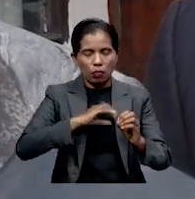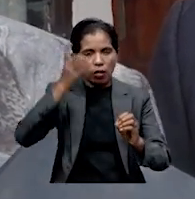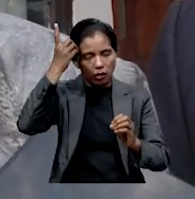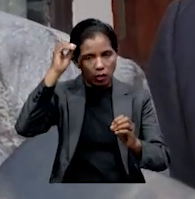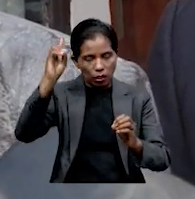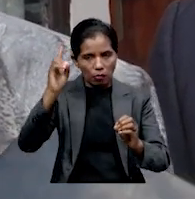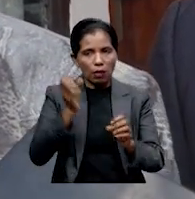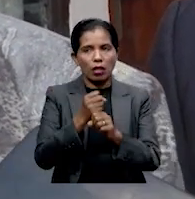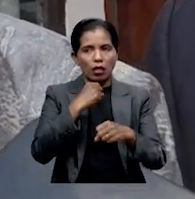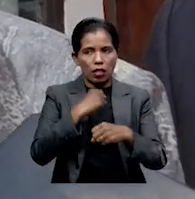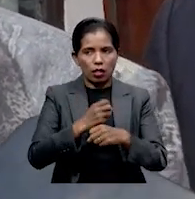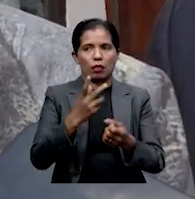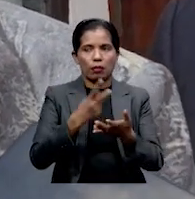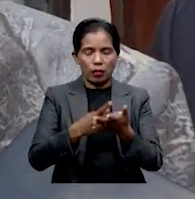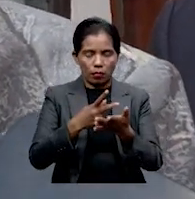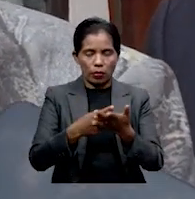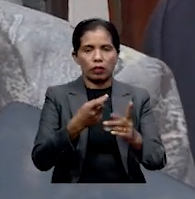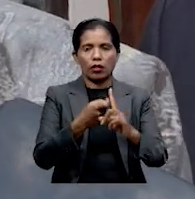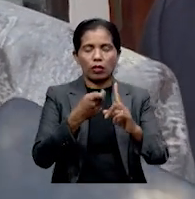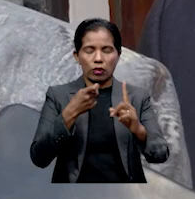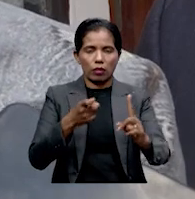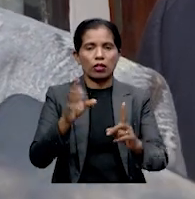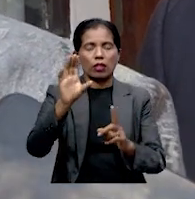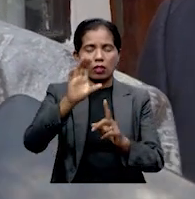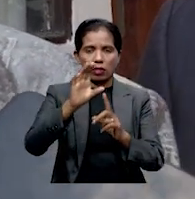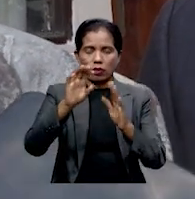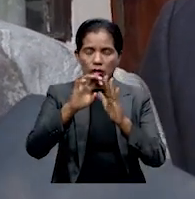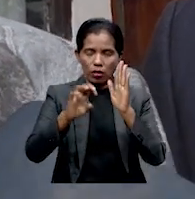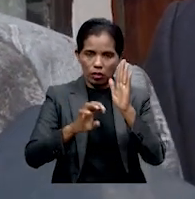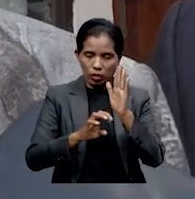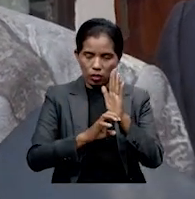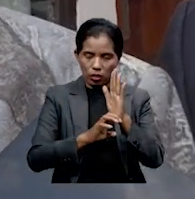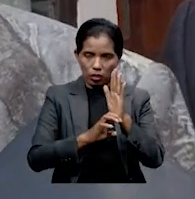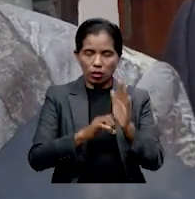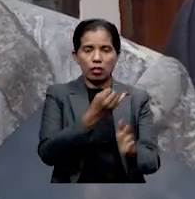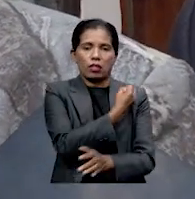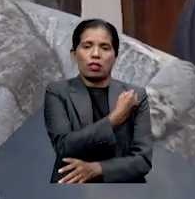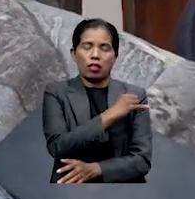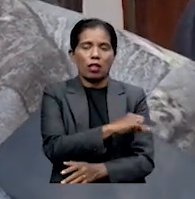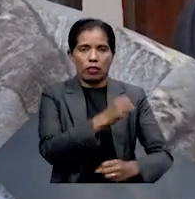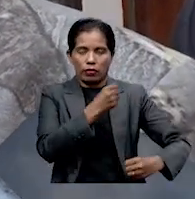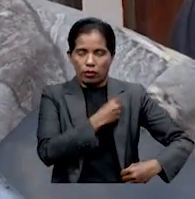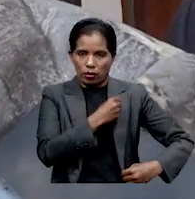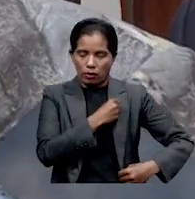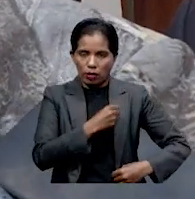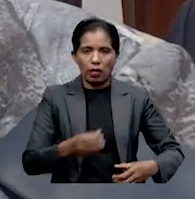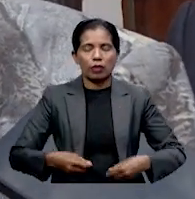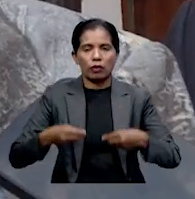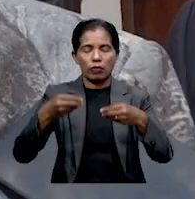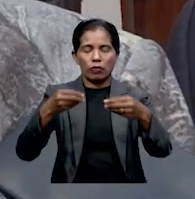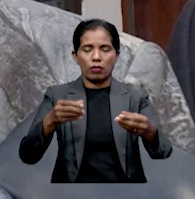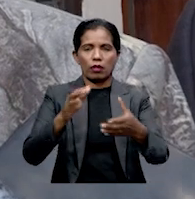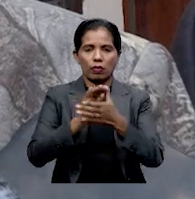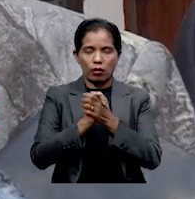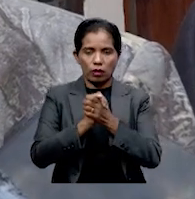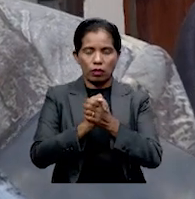halo proposta né mai russi chefe estado maior general das forças armadas para condecora